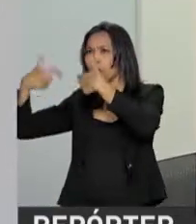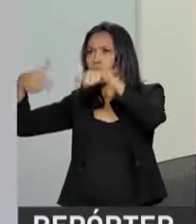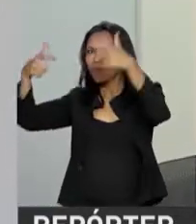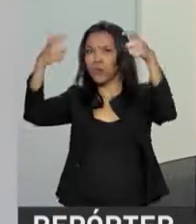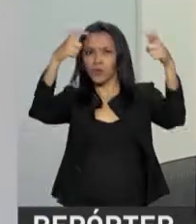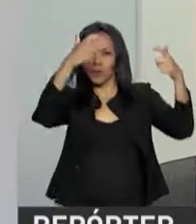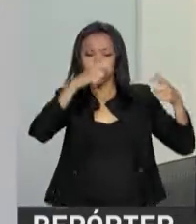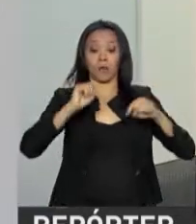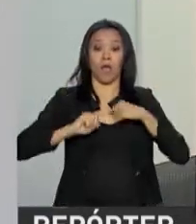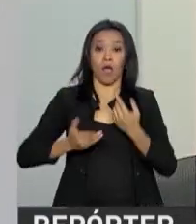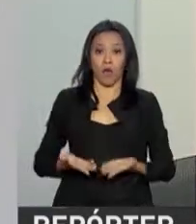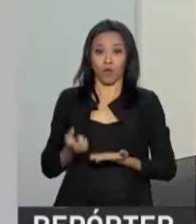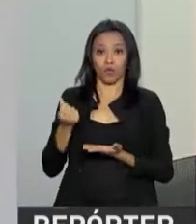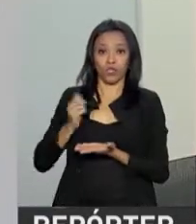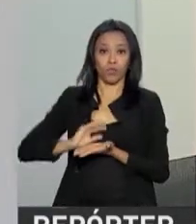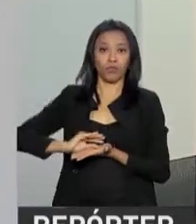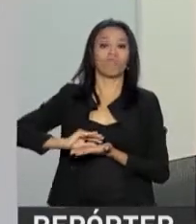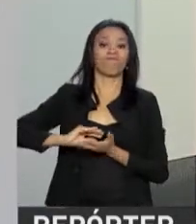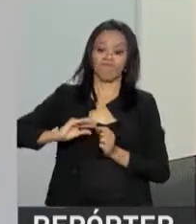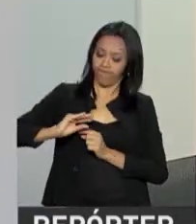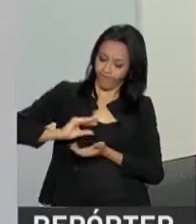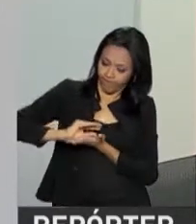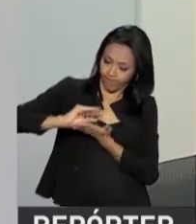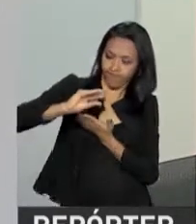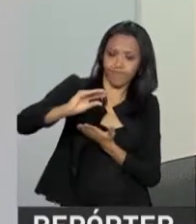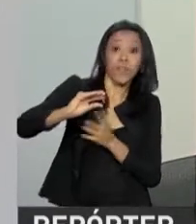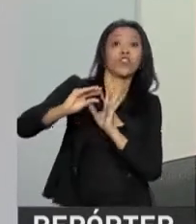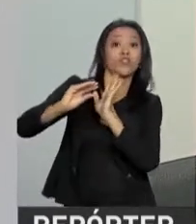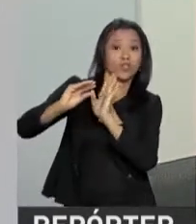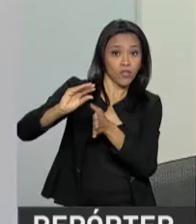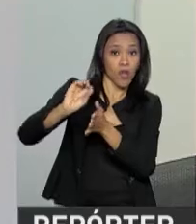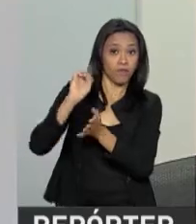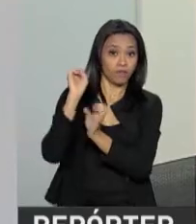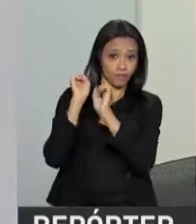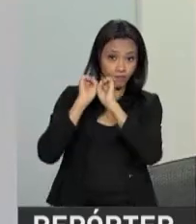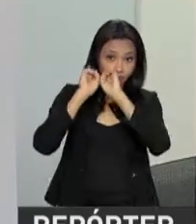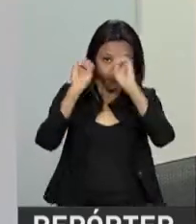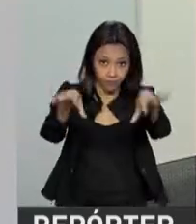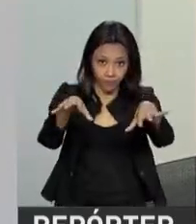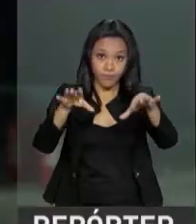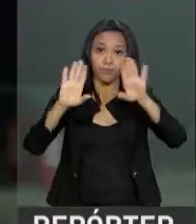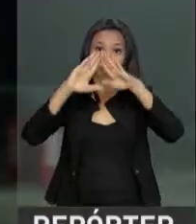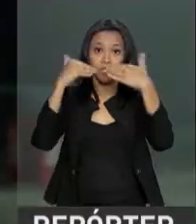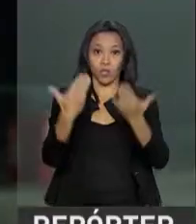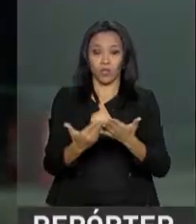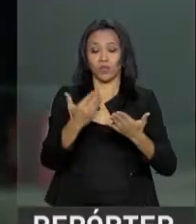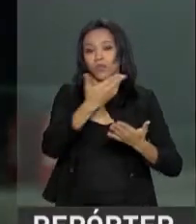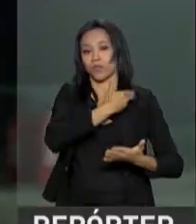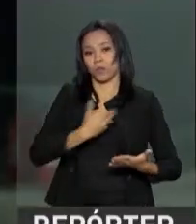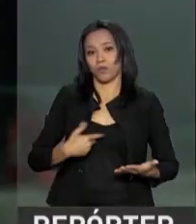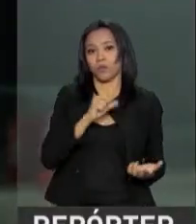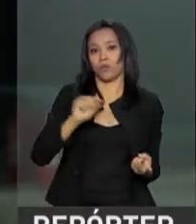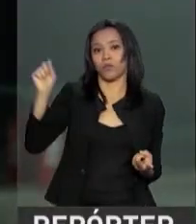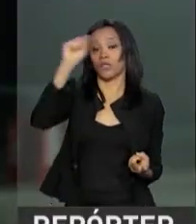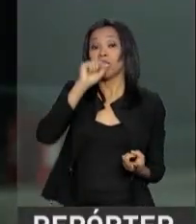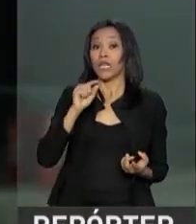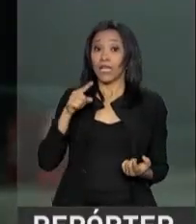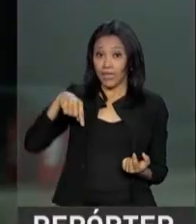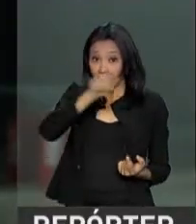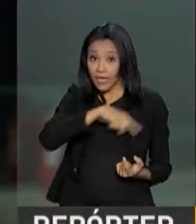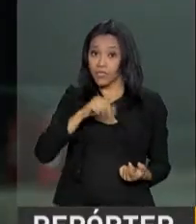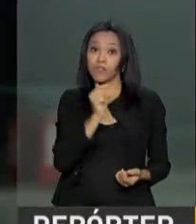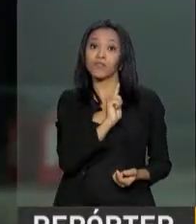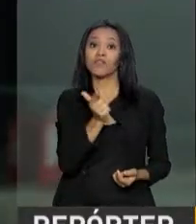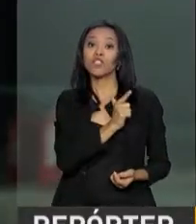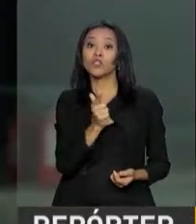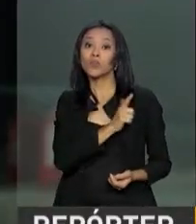recurso está disponibilizado pra já está disponibilizado para essas escolas não é destas 22 mil escolas selecionadas